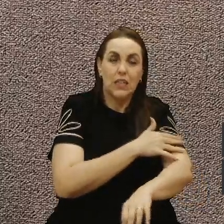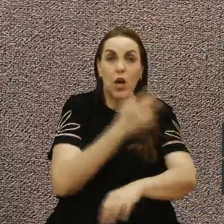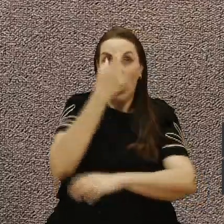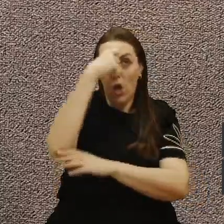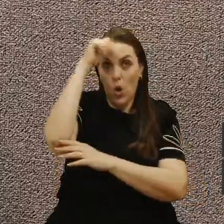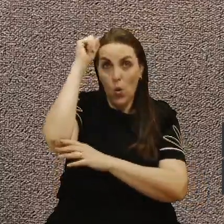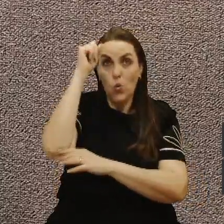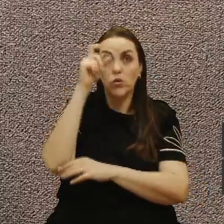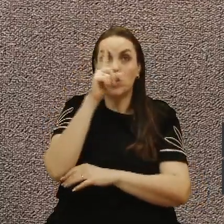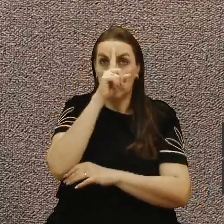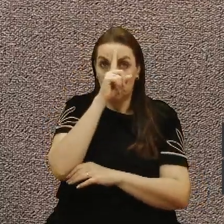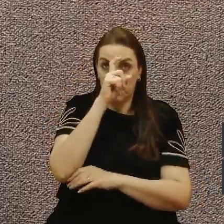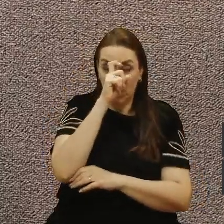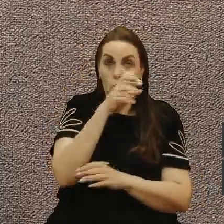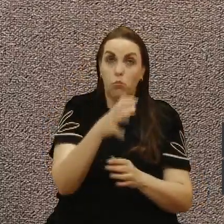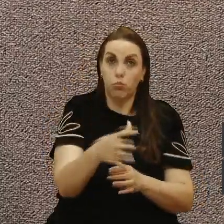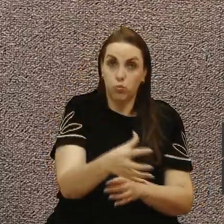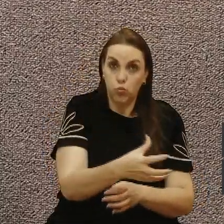foi buscar,